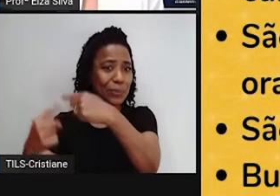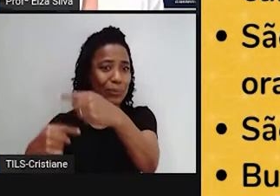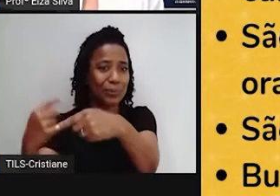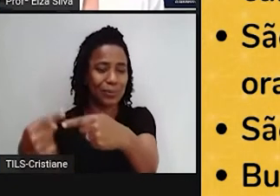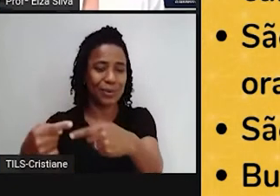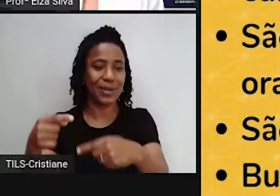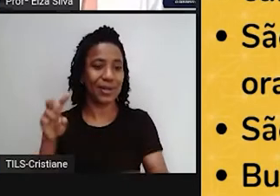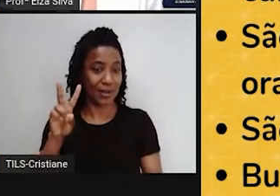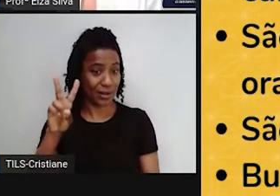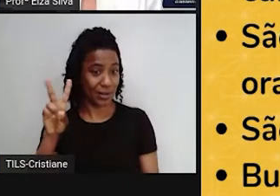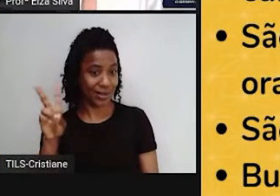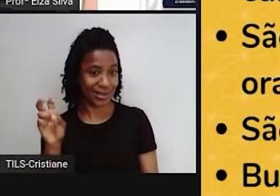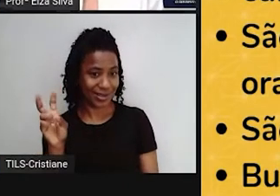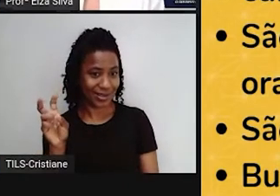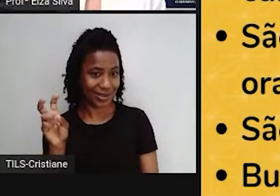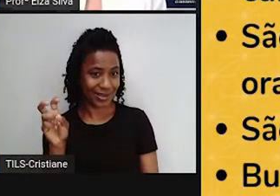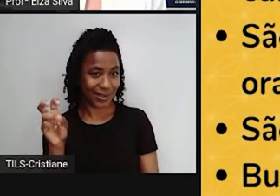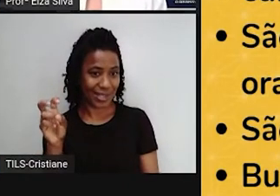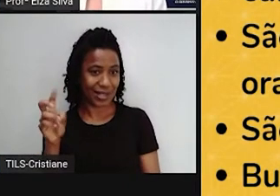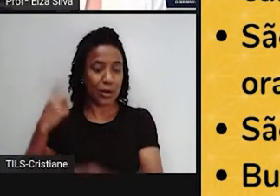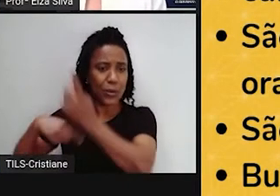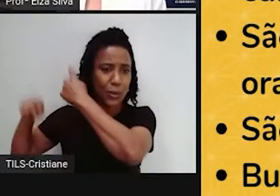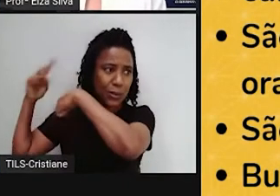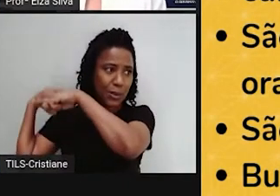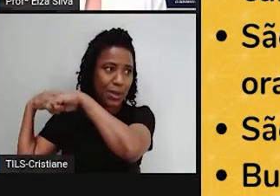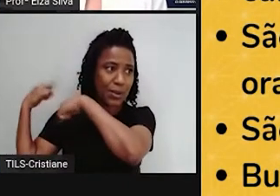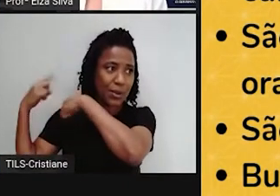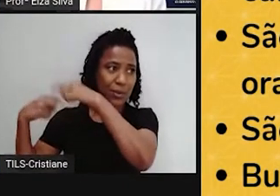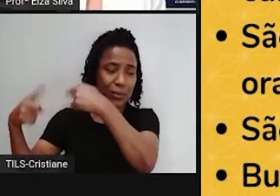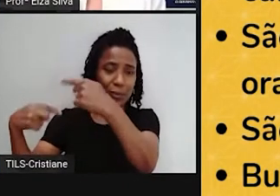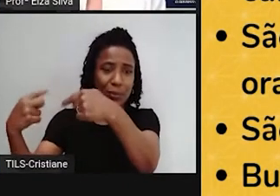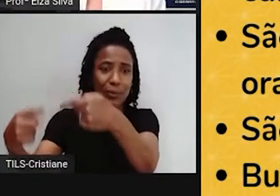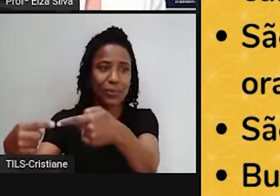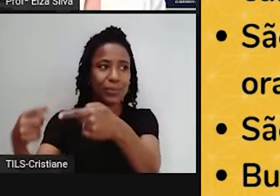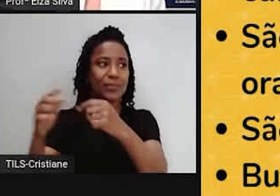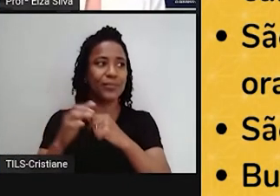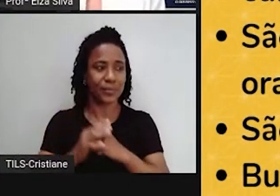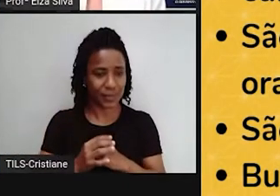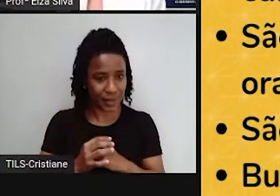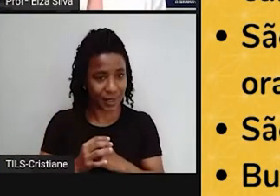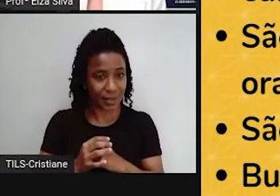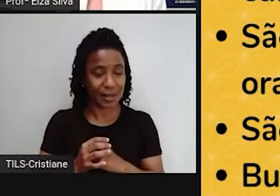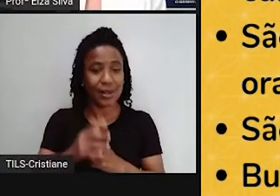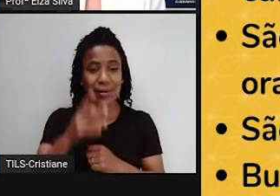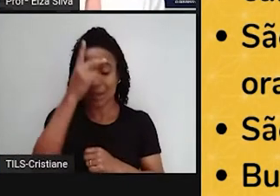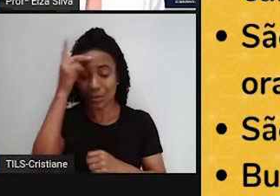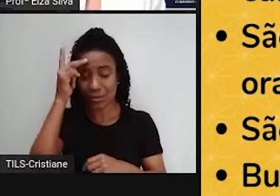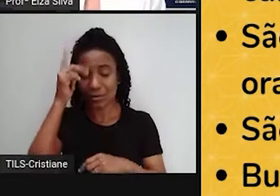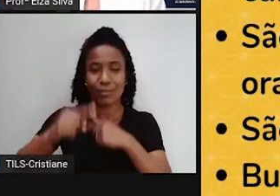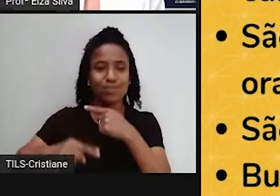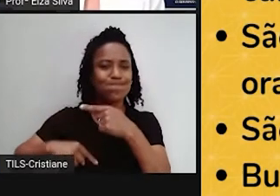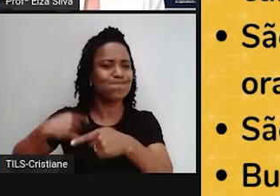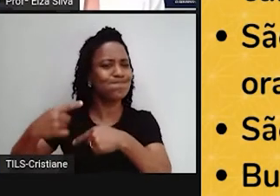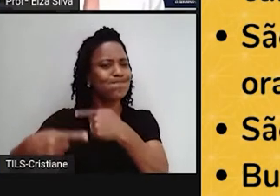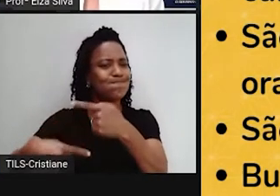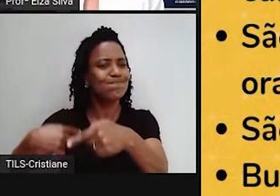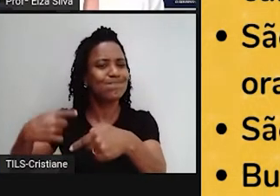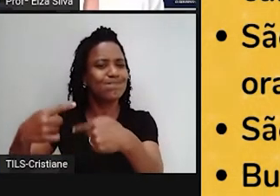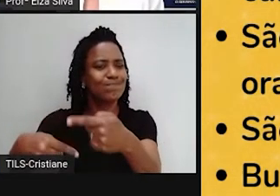provérbios, eles vêm de muito tempo atrás. E as gerações vão passando de uma para